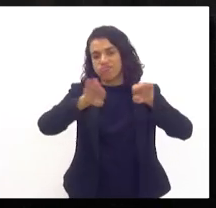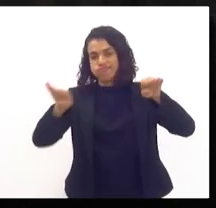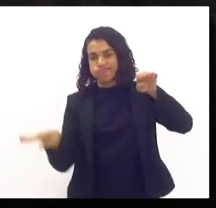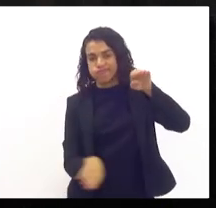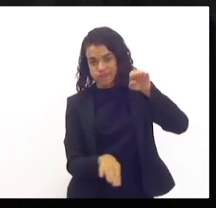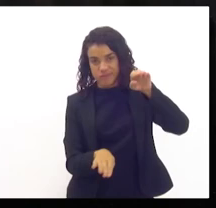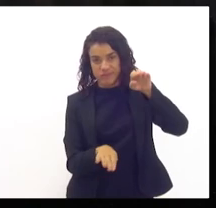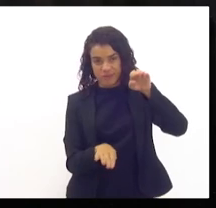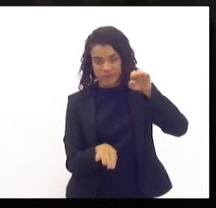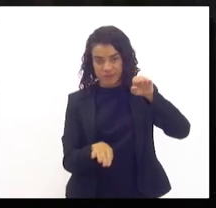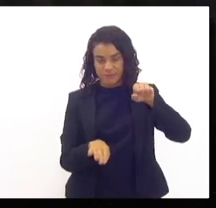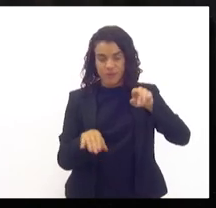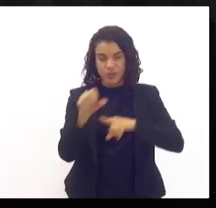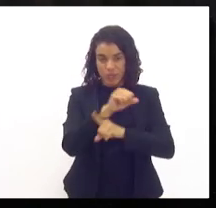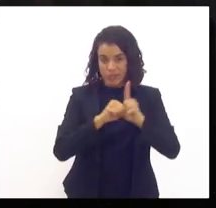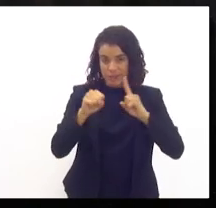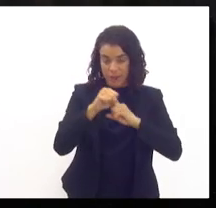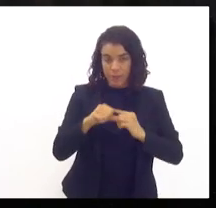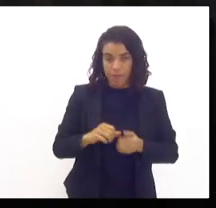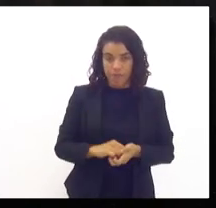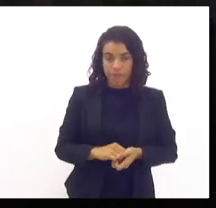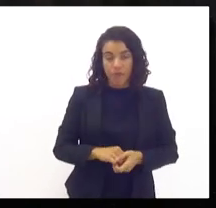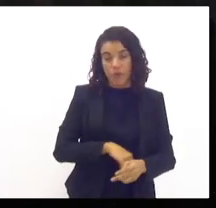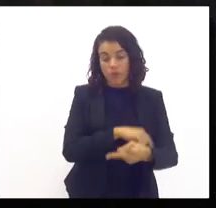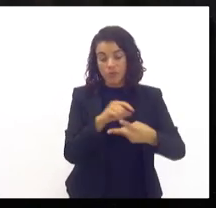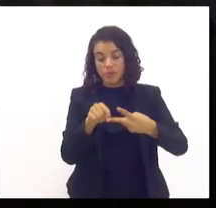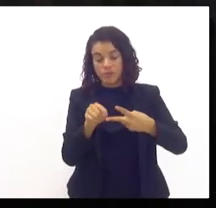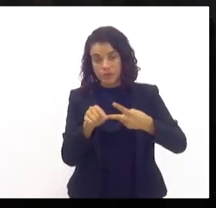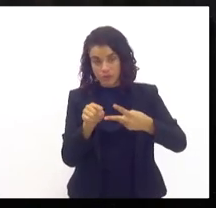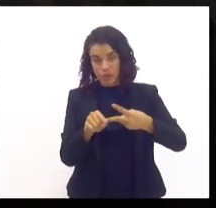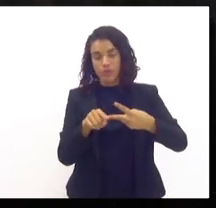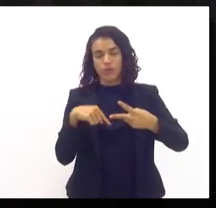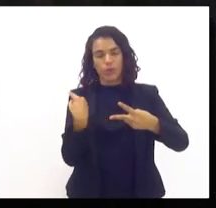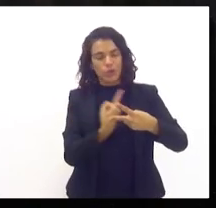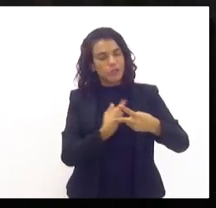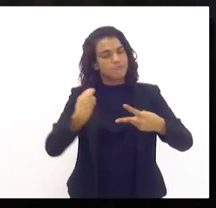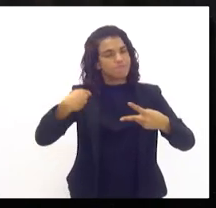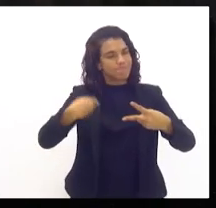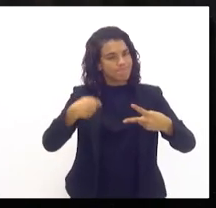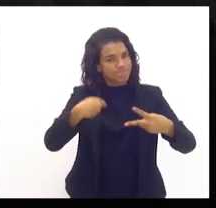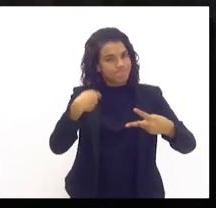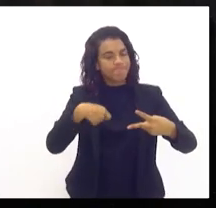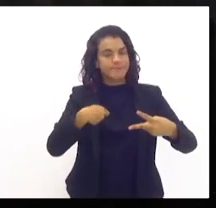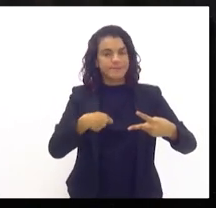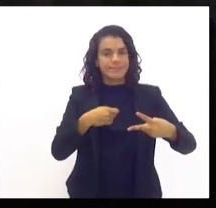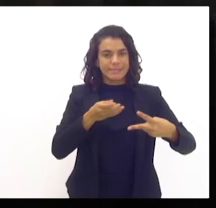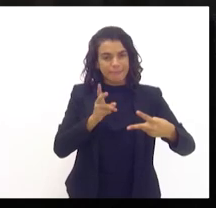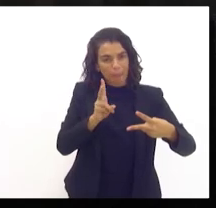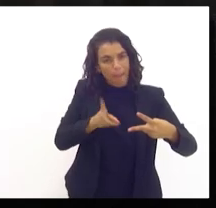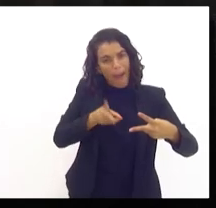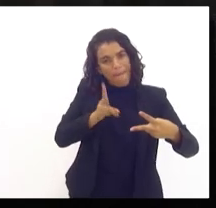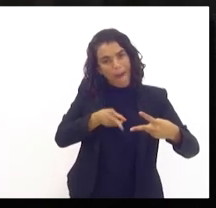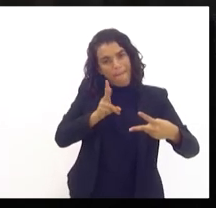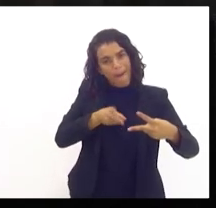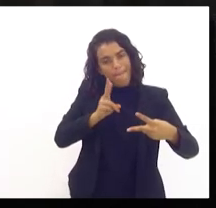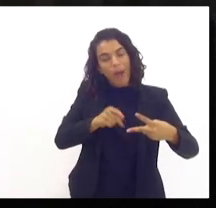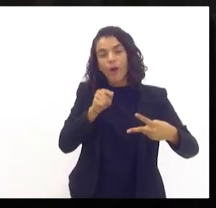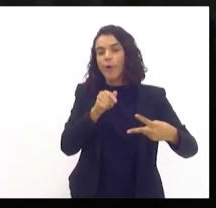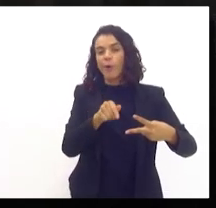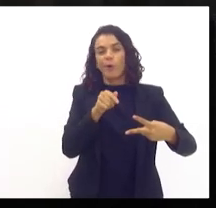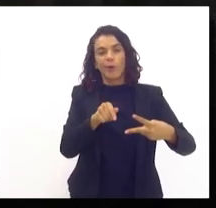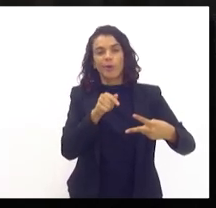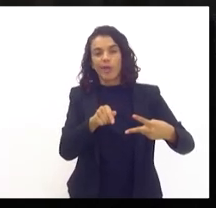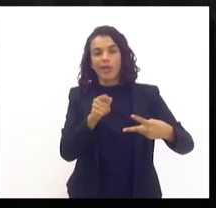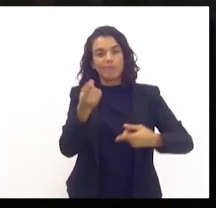brasileira. O segundo caminho, senhor presidente, que nós precisamos perseguir é o caminho